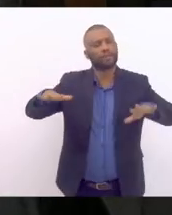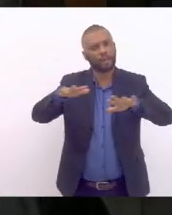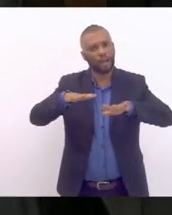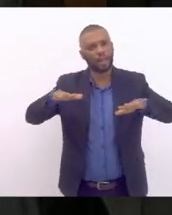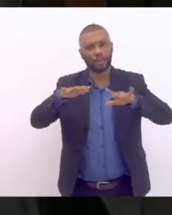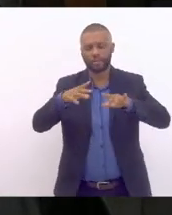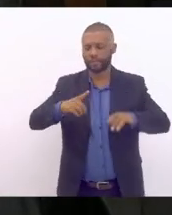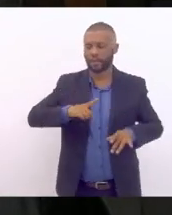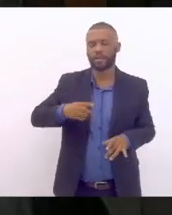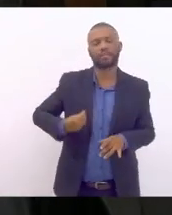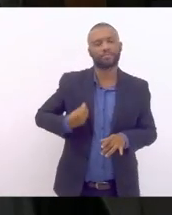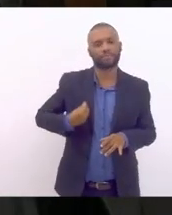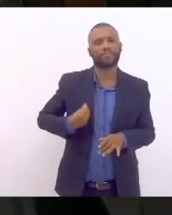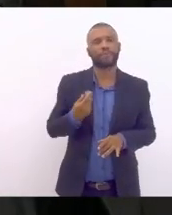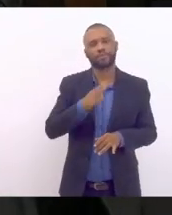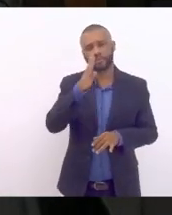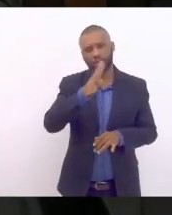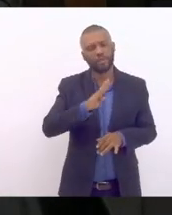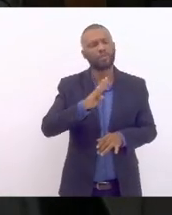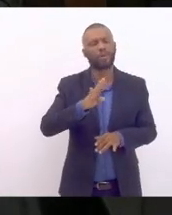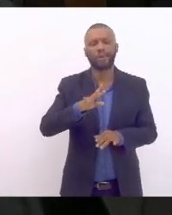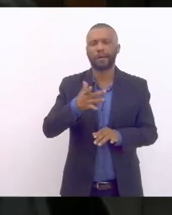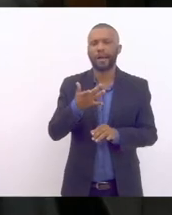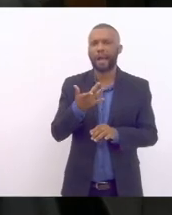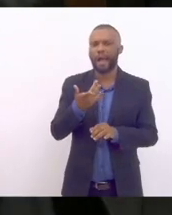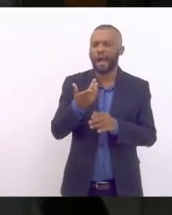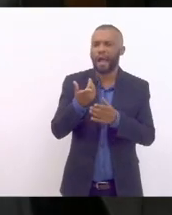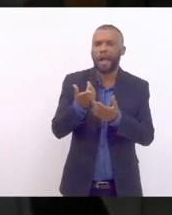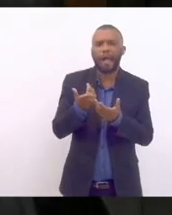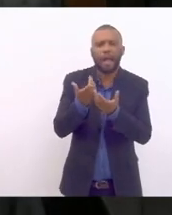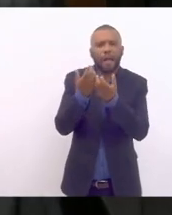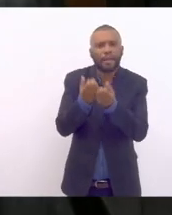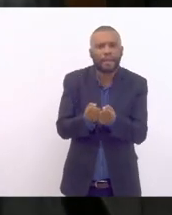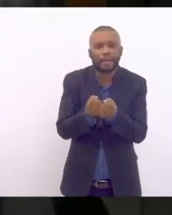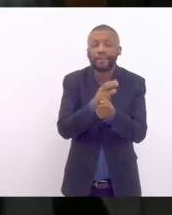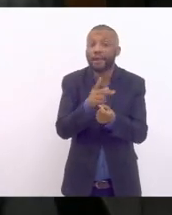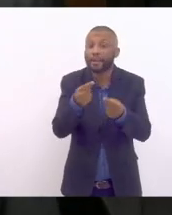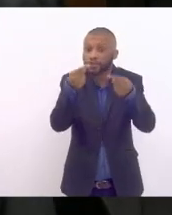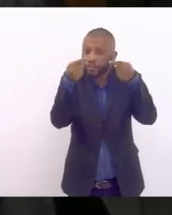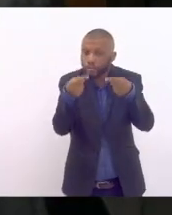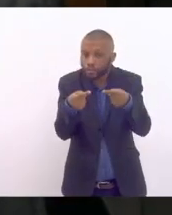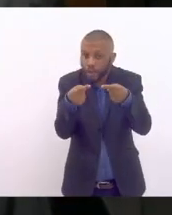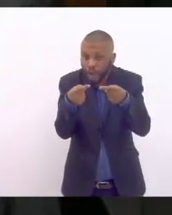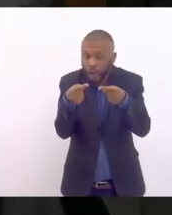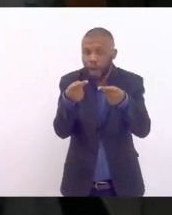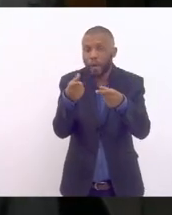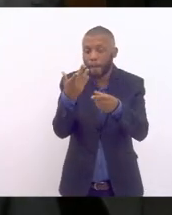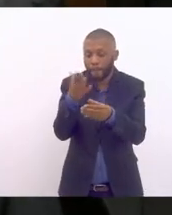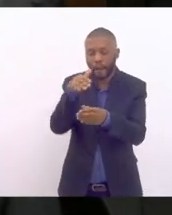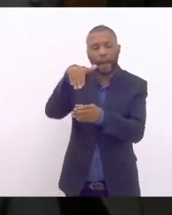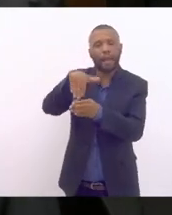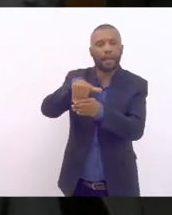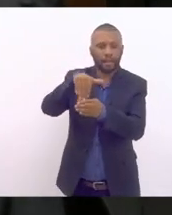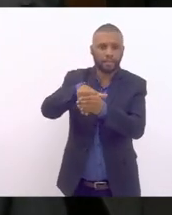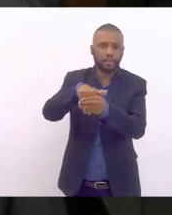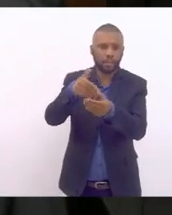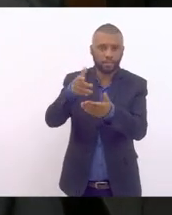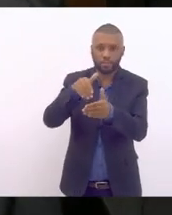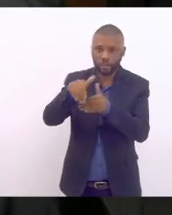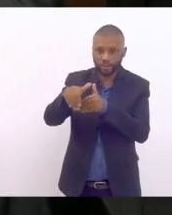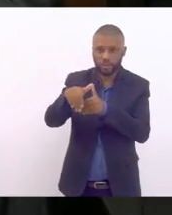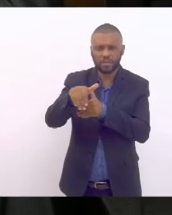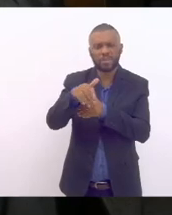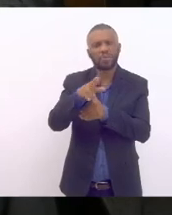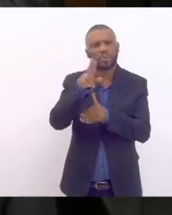do nosso país a intolerância quer ver que Vamos disputar um processo eleitoral a partir